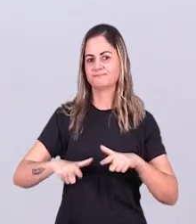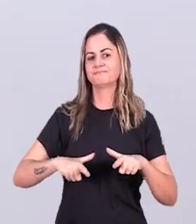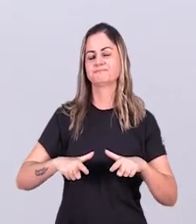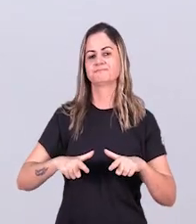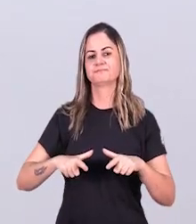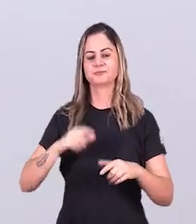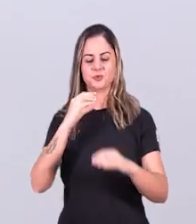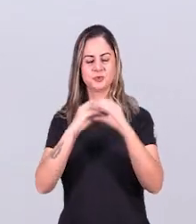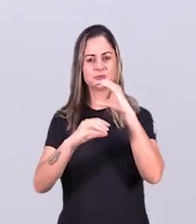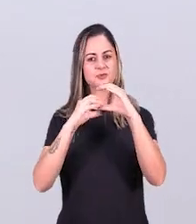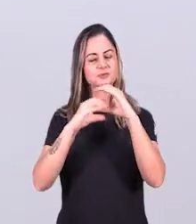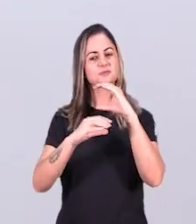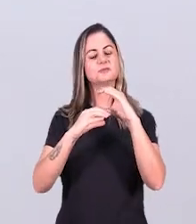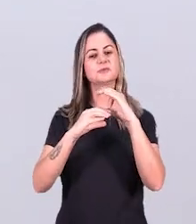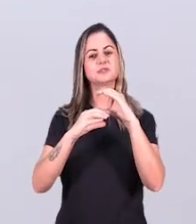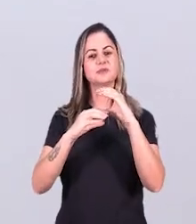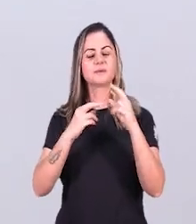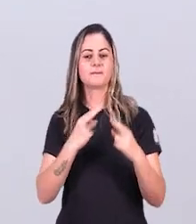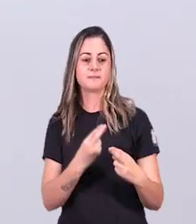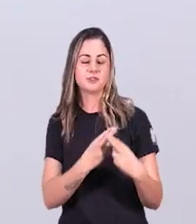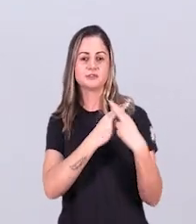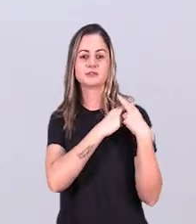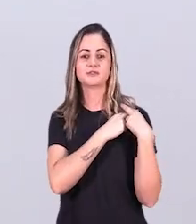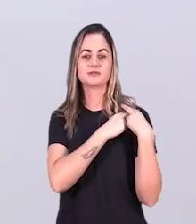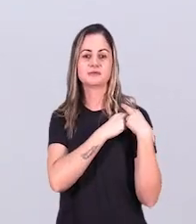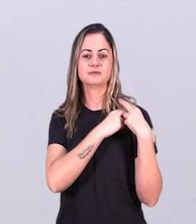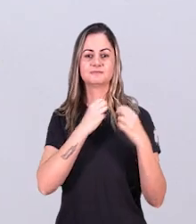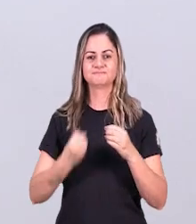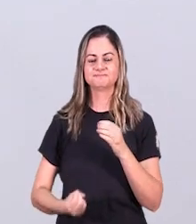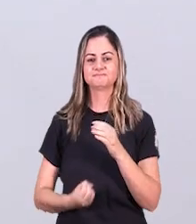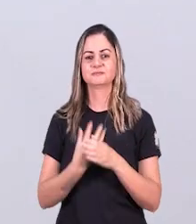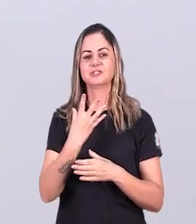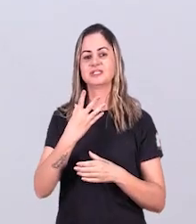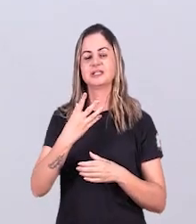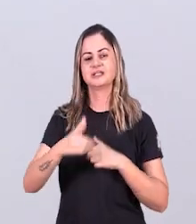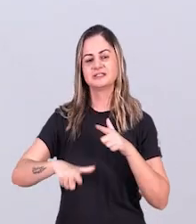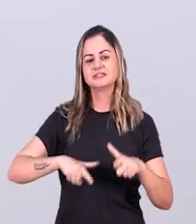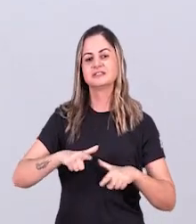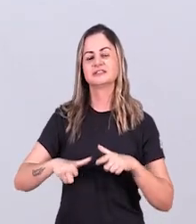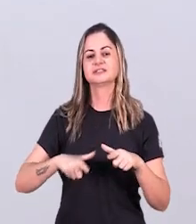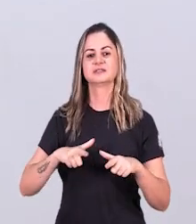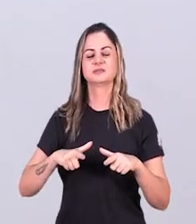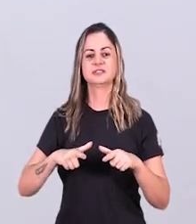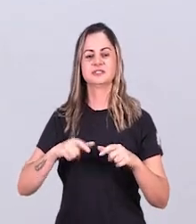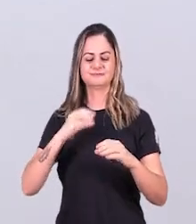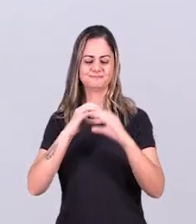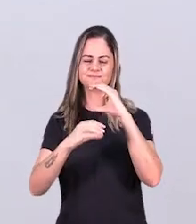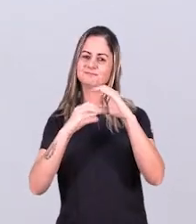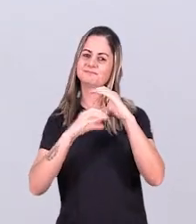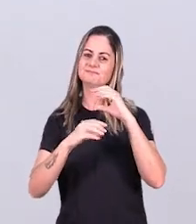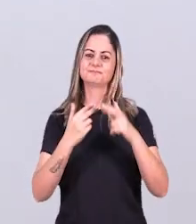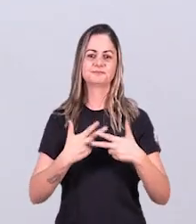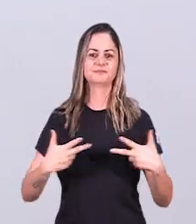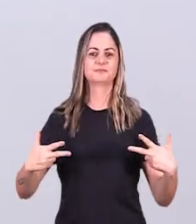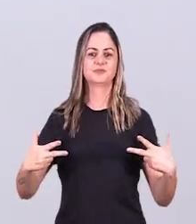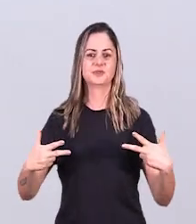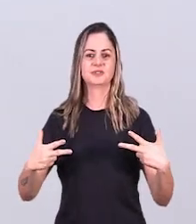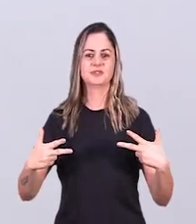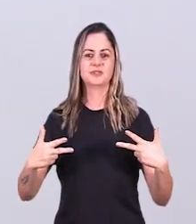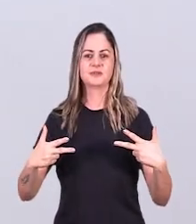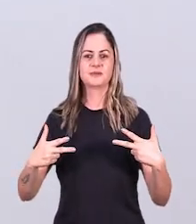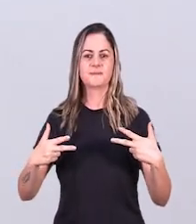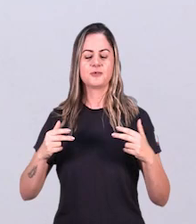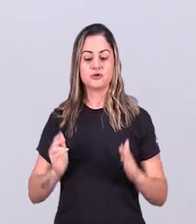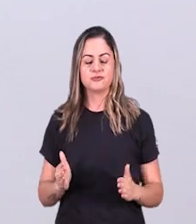trabalham diretamente com a mídia, ou seja, responsável em produzir e lidar com qualquer tipo de comunicação